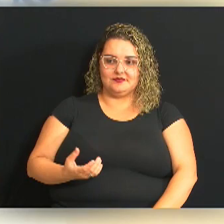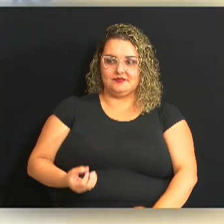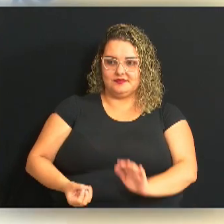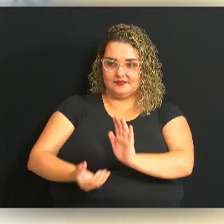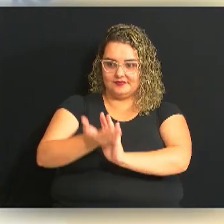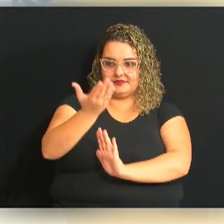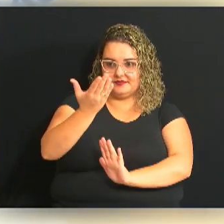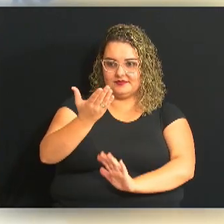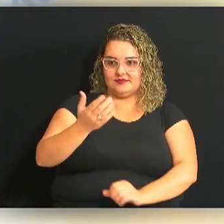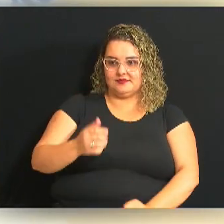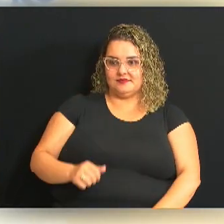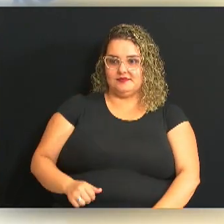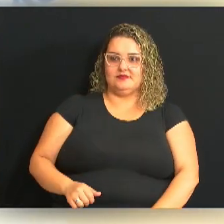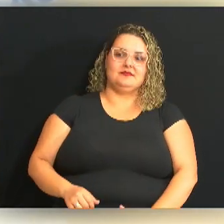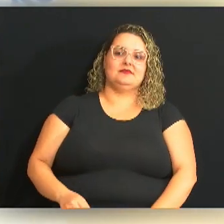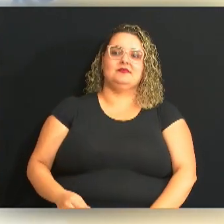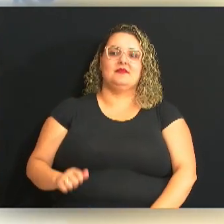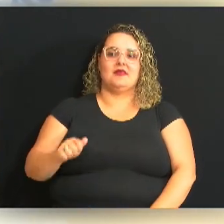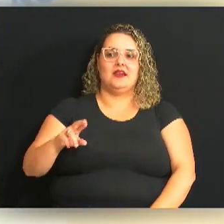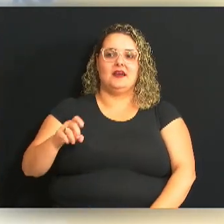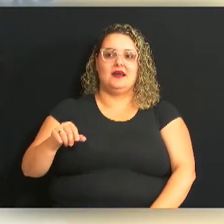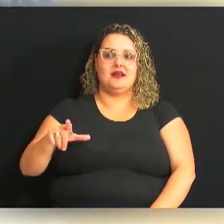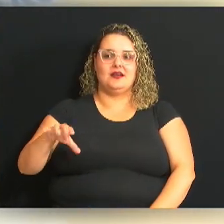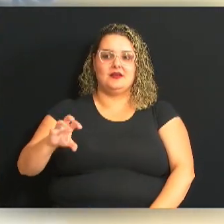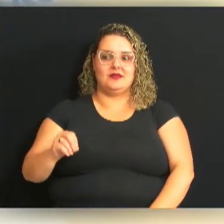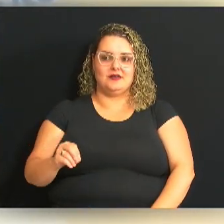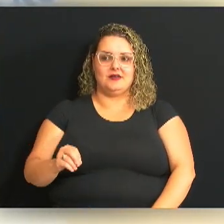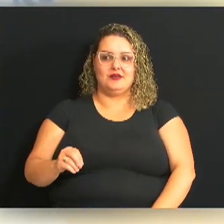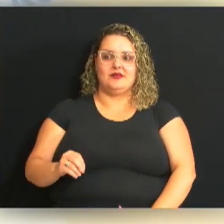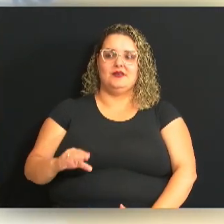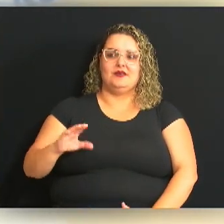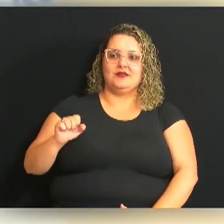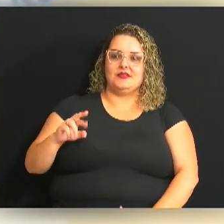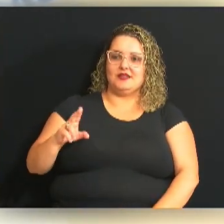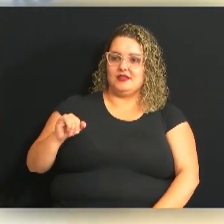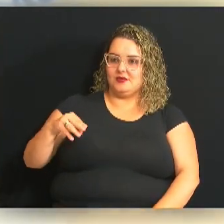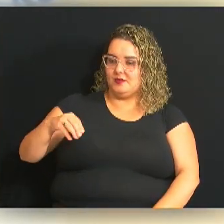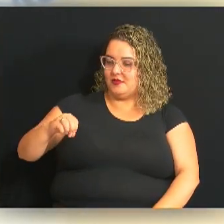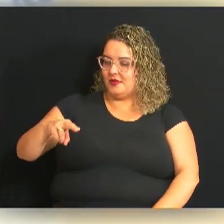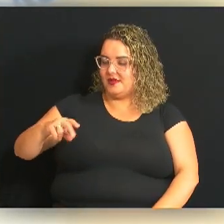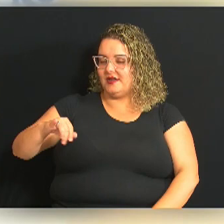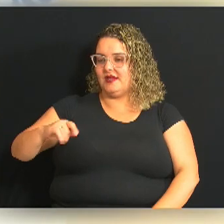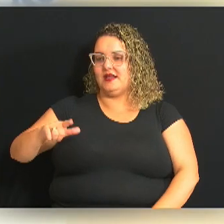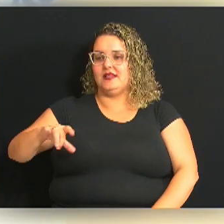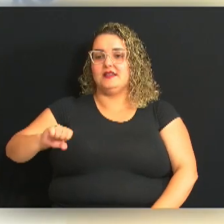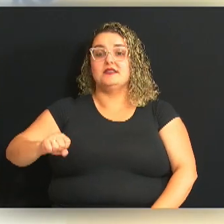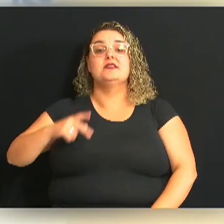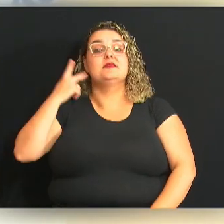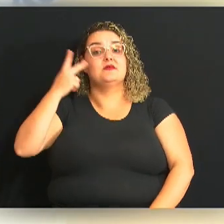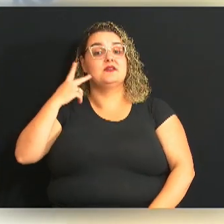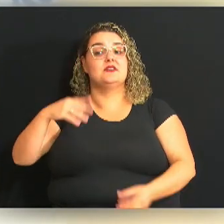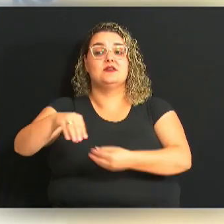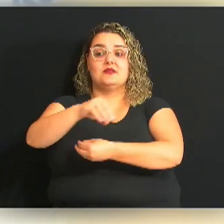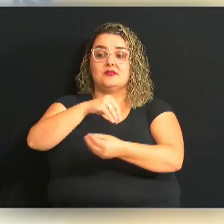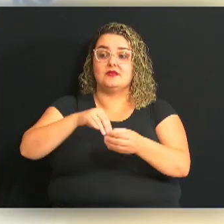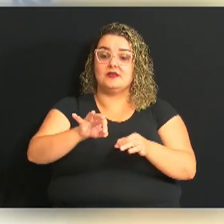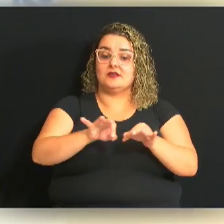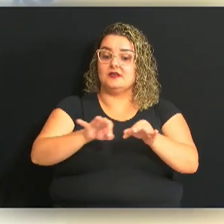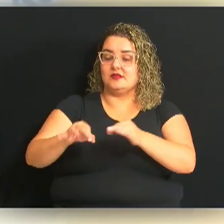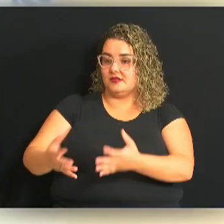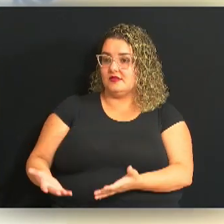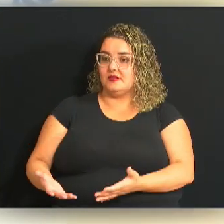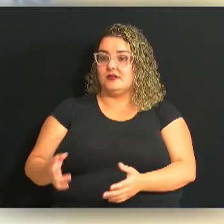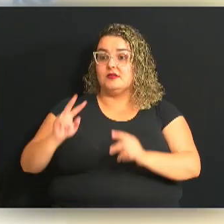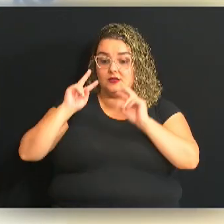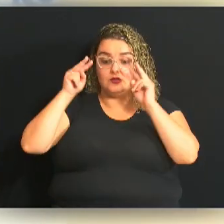Haroldo, os excelentíssimos vereadores, cerimonialistas e todos envolvidos nesse projeto que